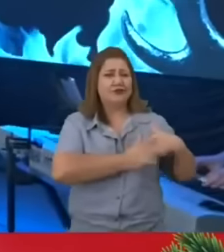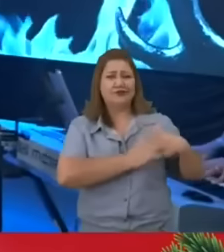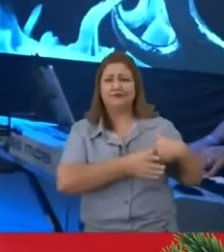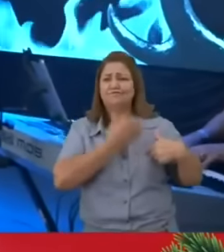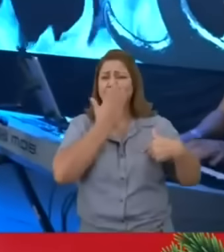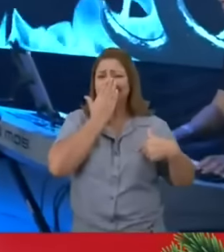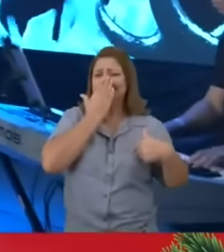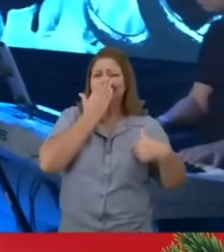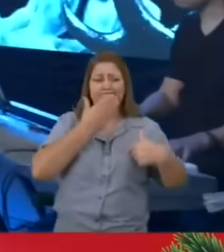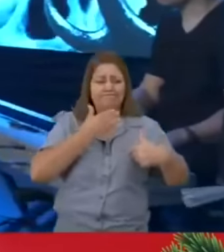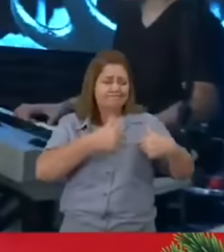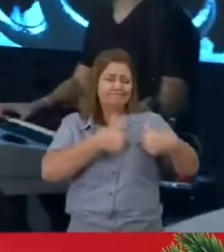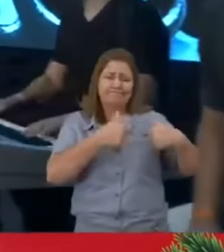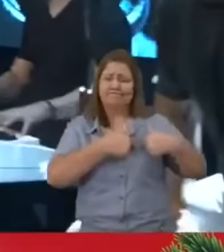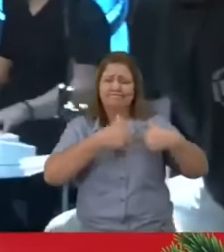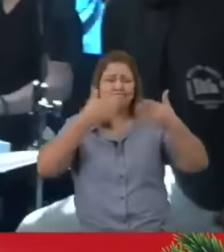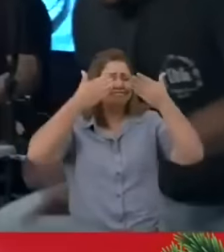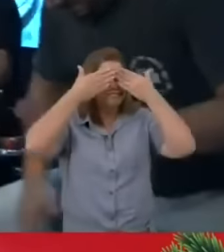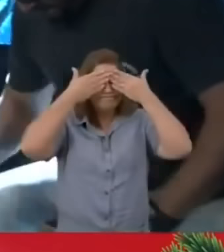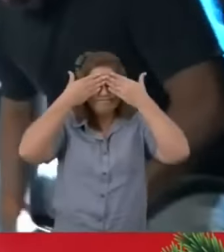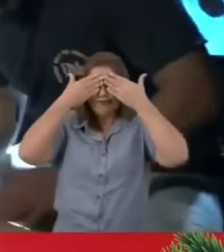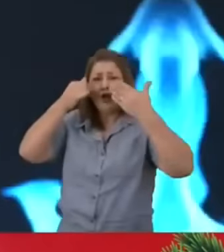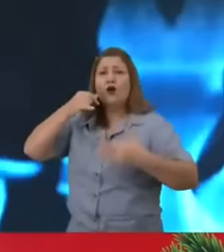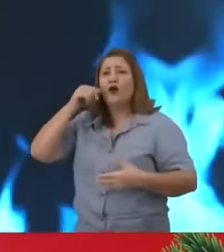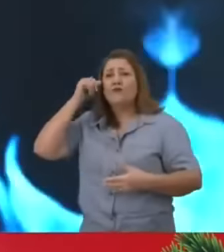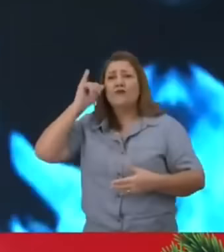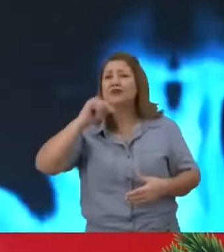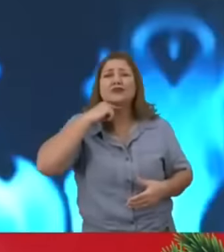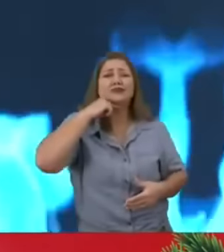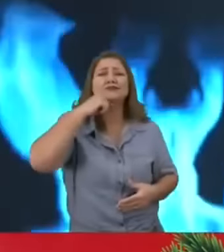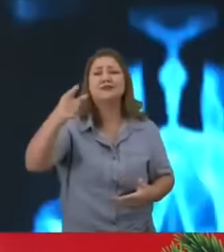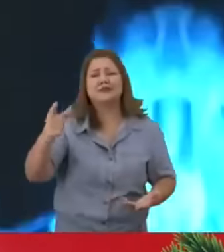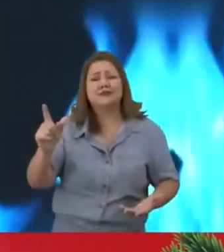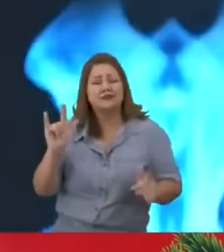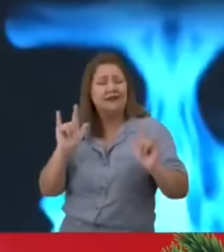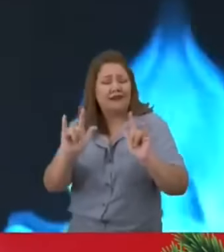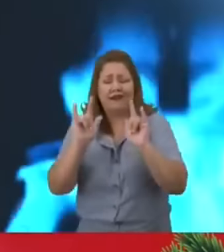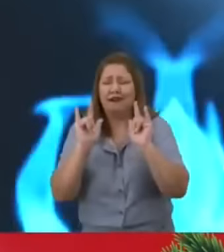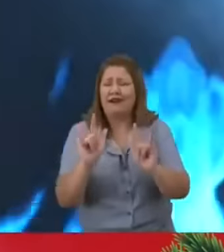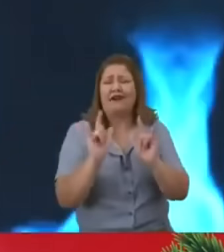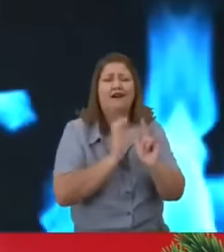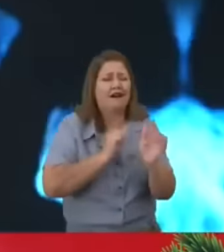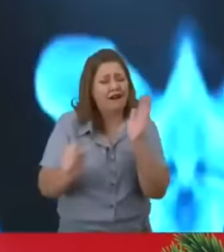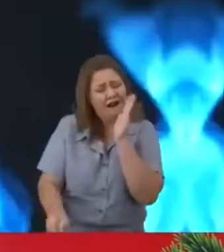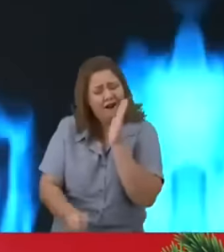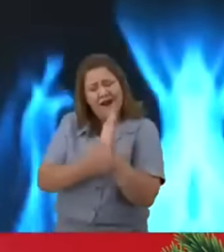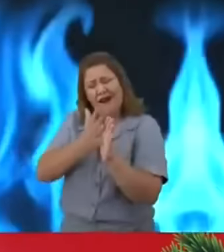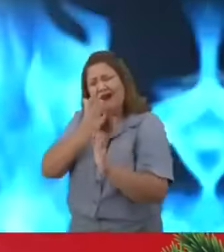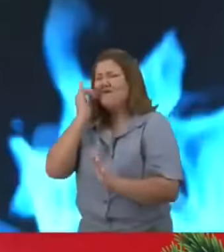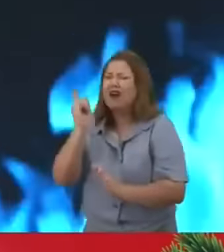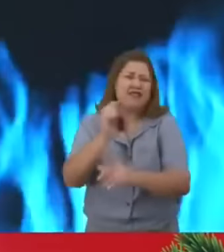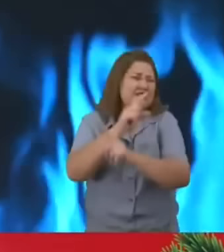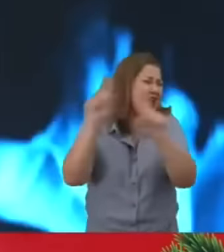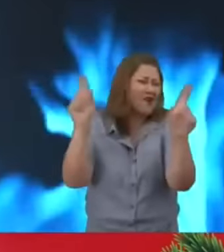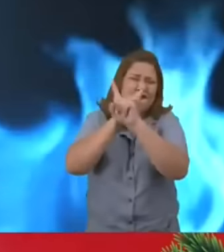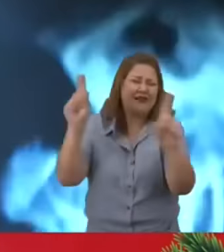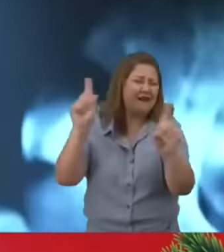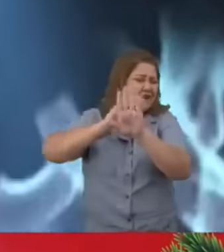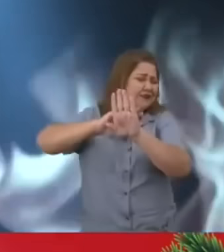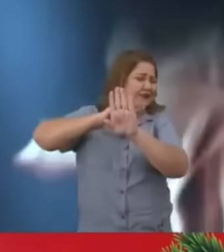Agora é pra valer. É inevitável te amar assim. Quantas vezes digo não, mas lá